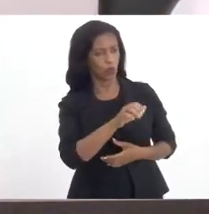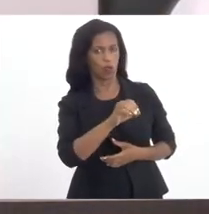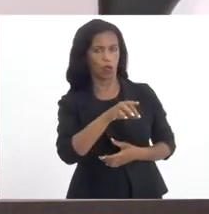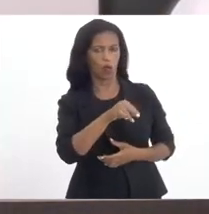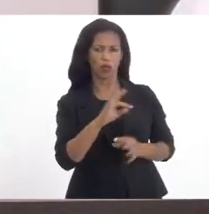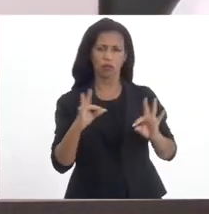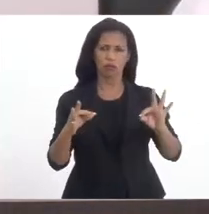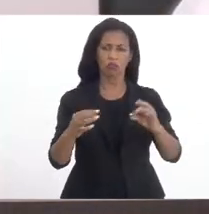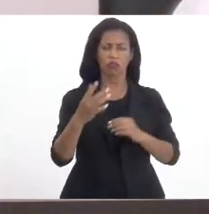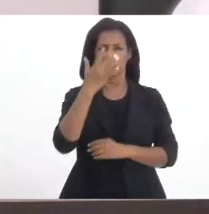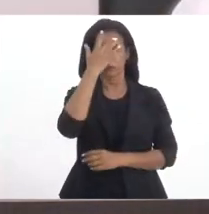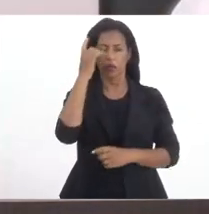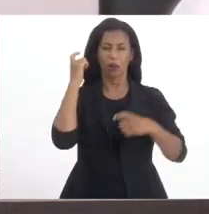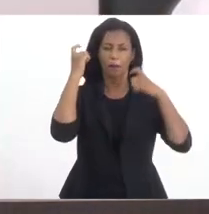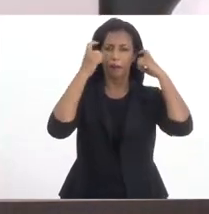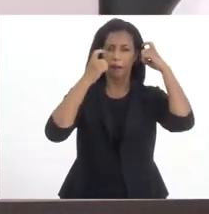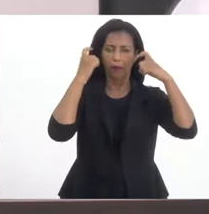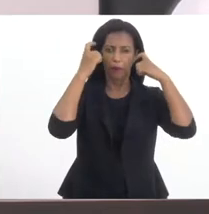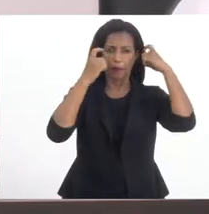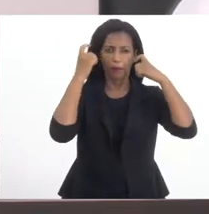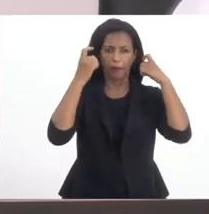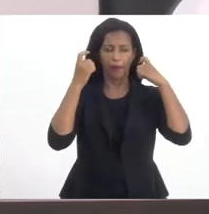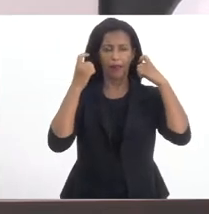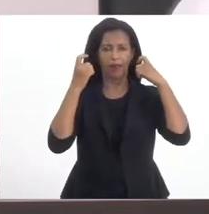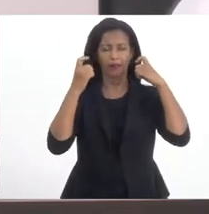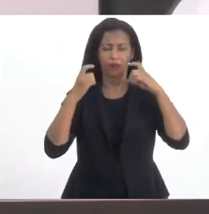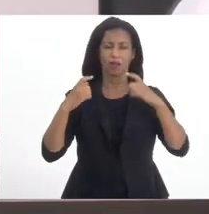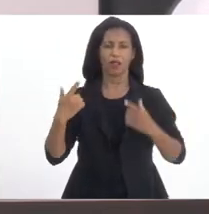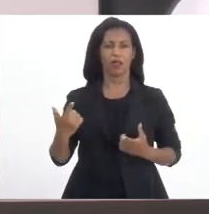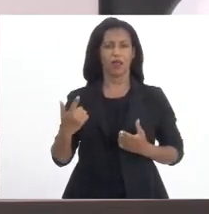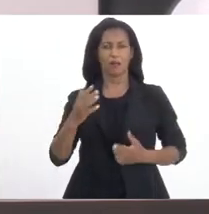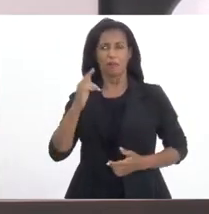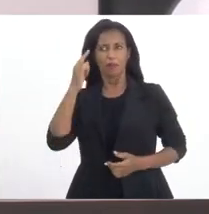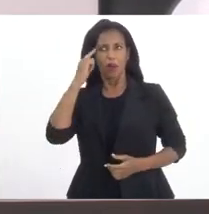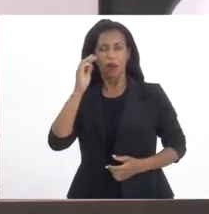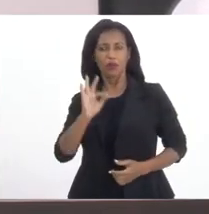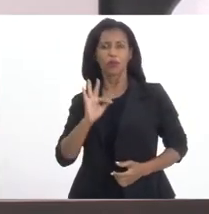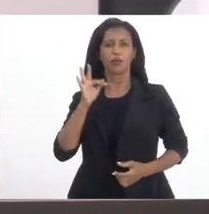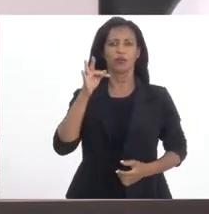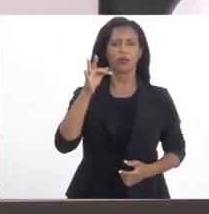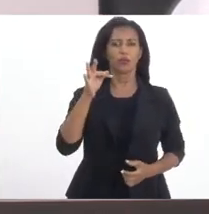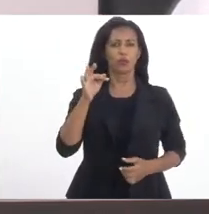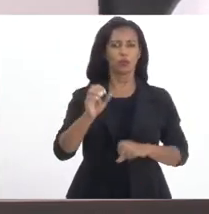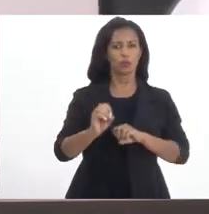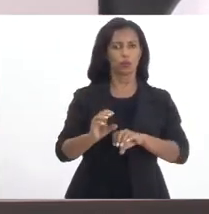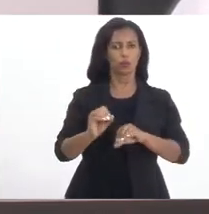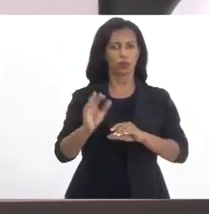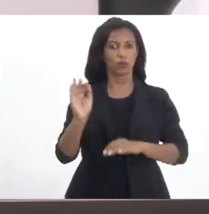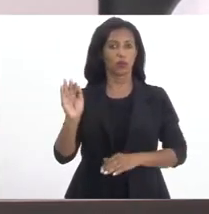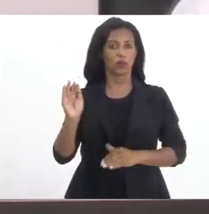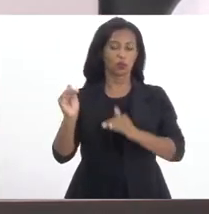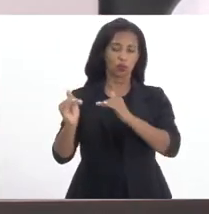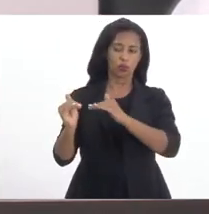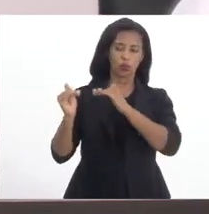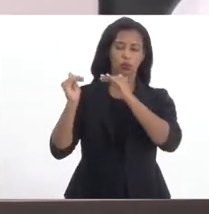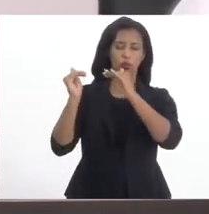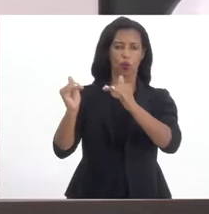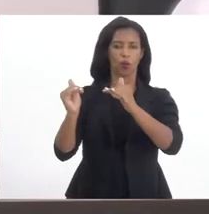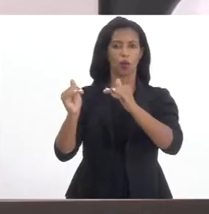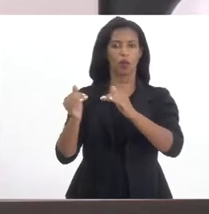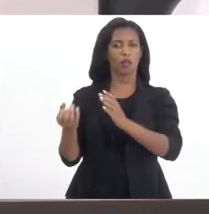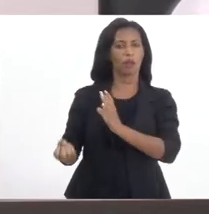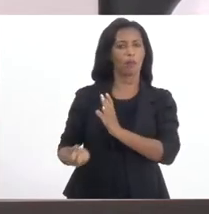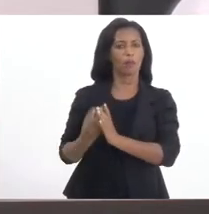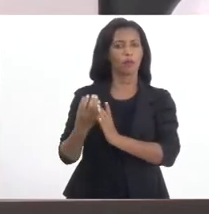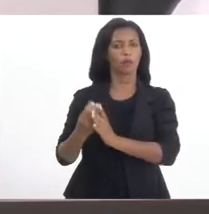se preocupam e estão mobilizados ao redor do futuro do ensino superior, da produção científica e tecnológica